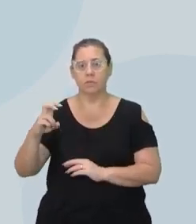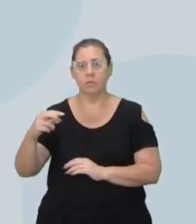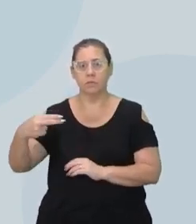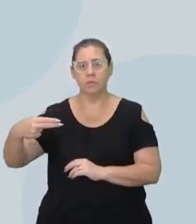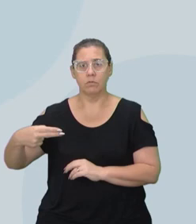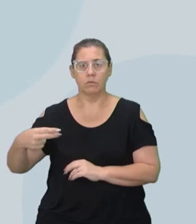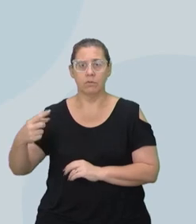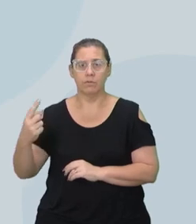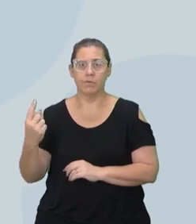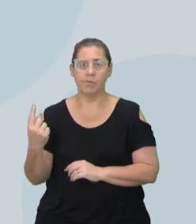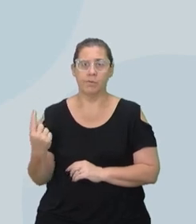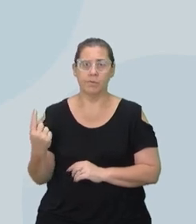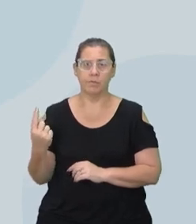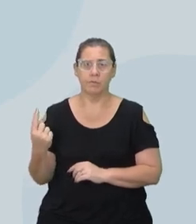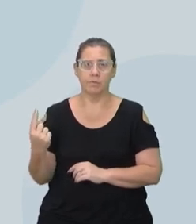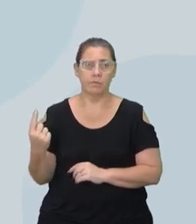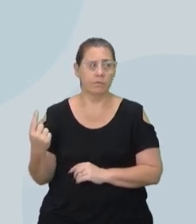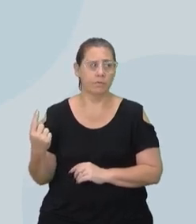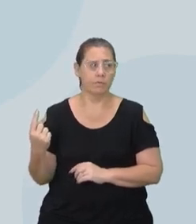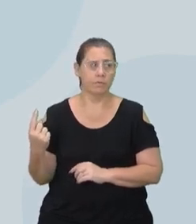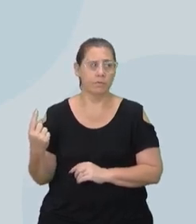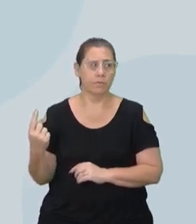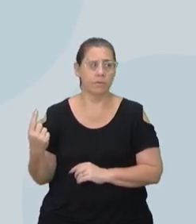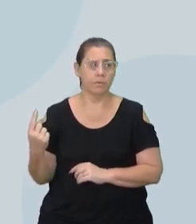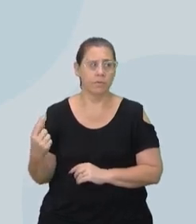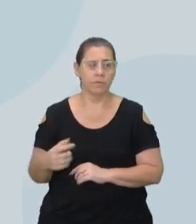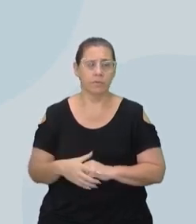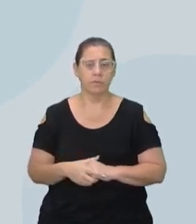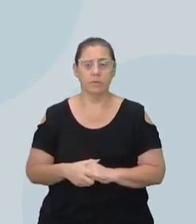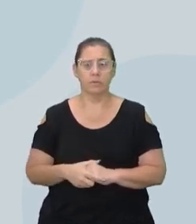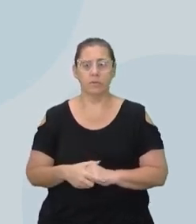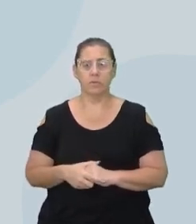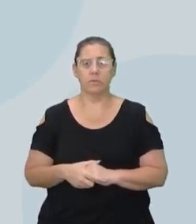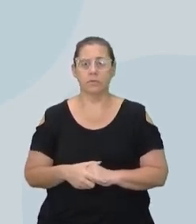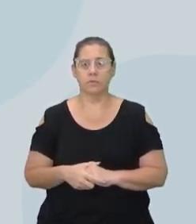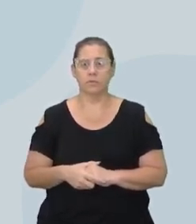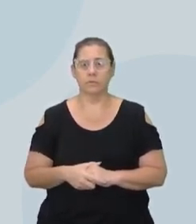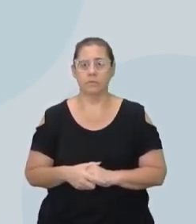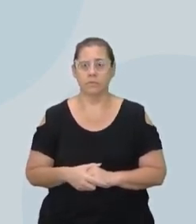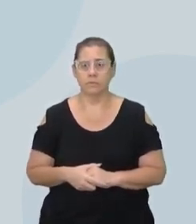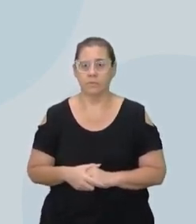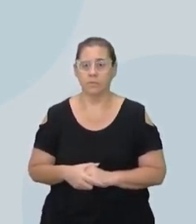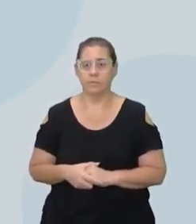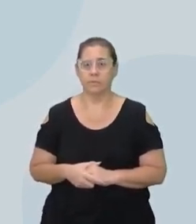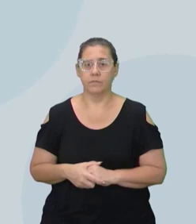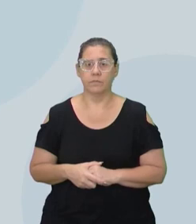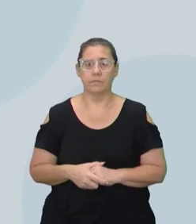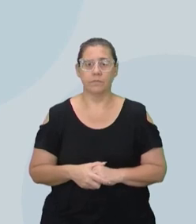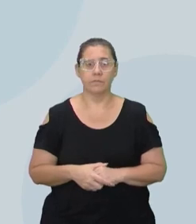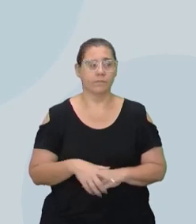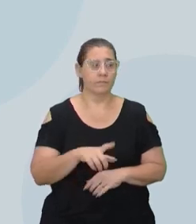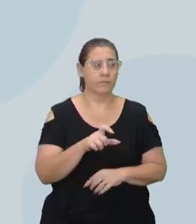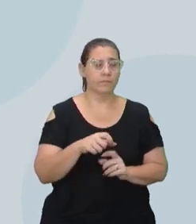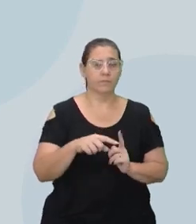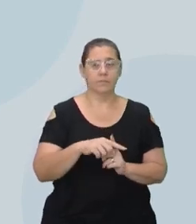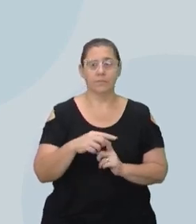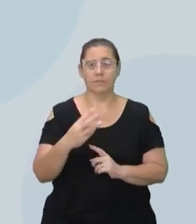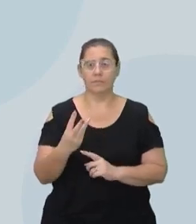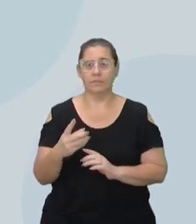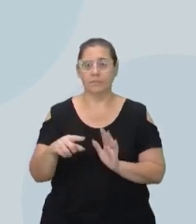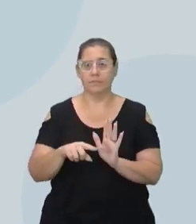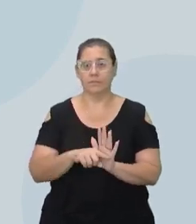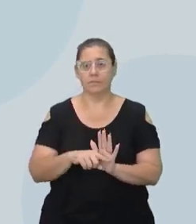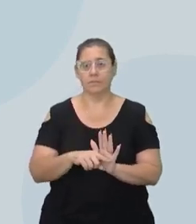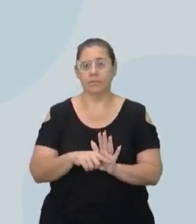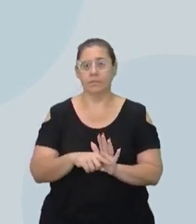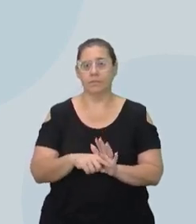menos 5, que o z aqui, nosso z, vale 5, igual a 1. X mais 3 menos